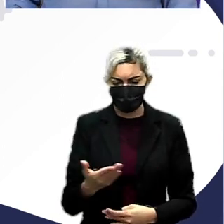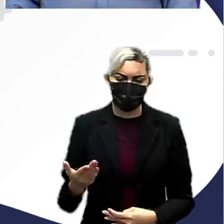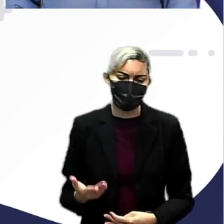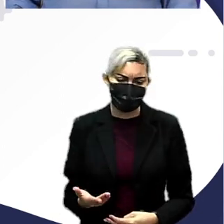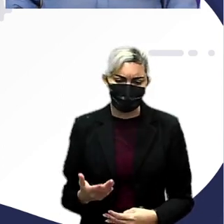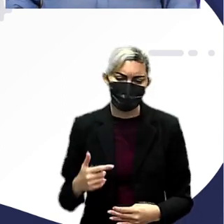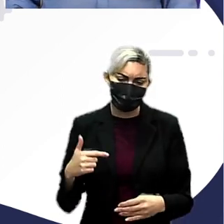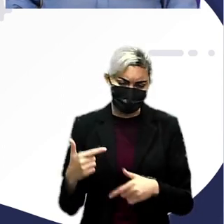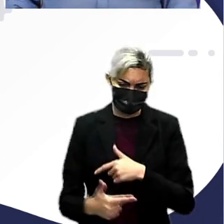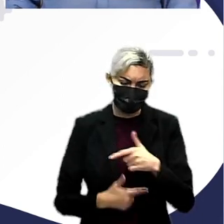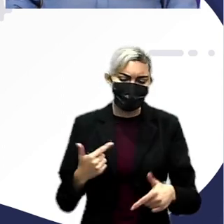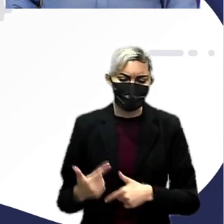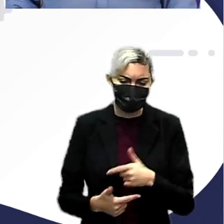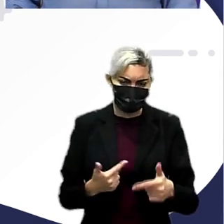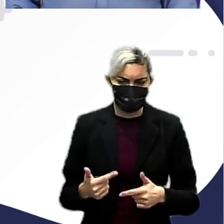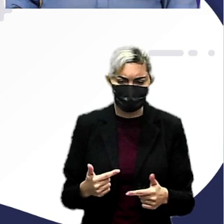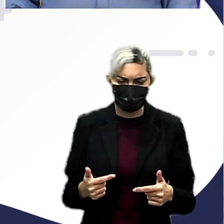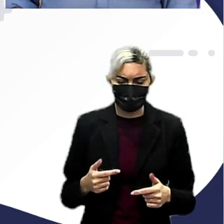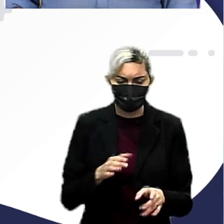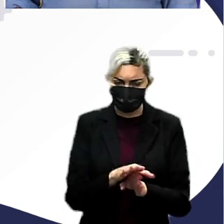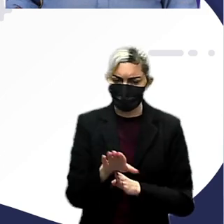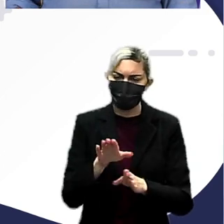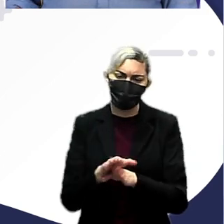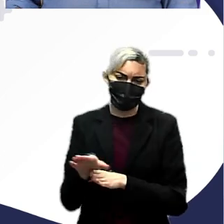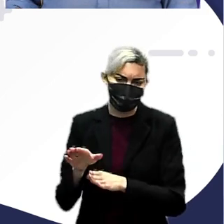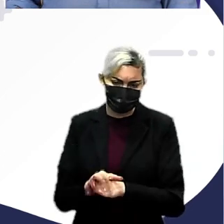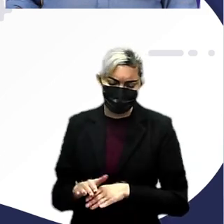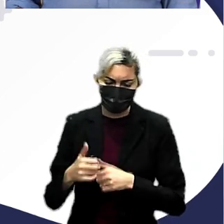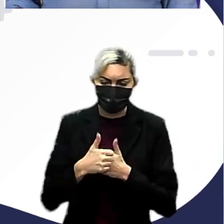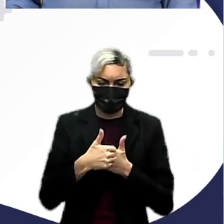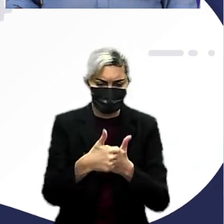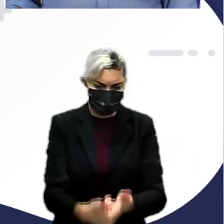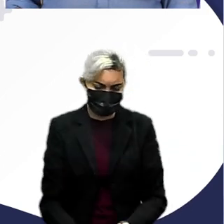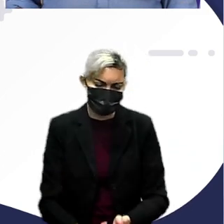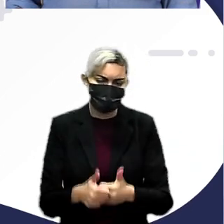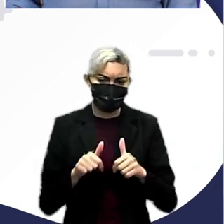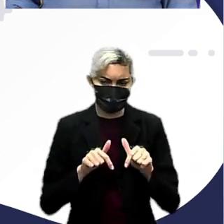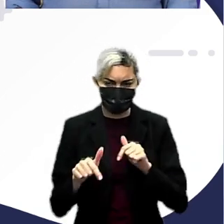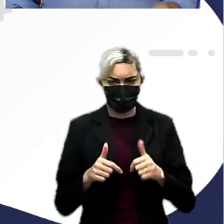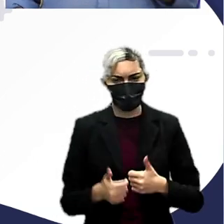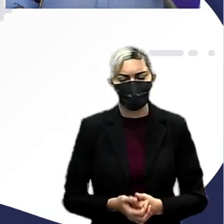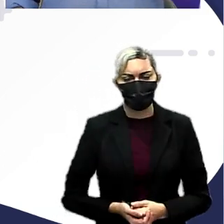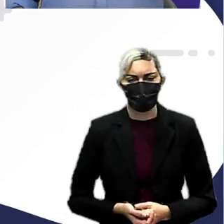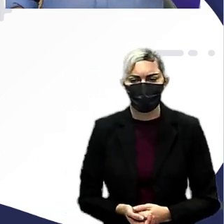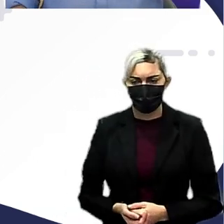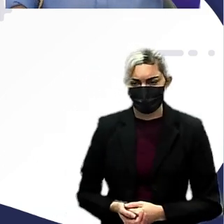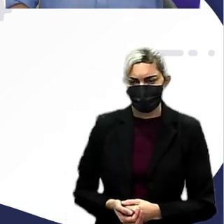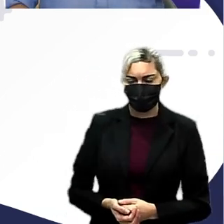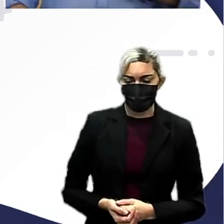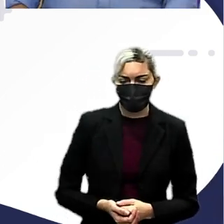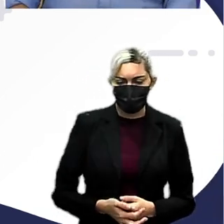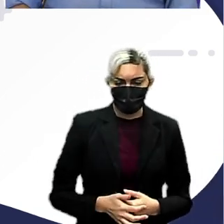seu trabalho desenvolvido, né, orientado para o segmento de serviços, tá certo?